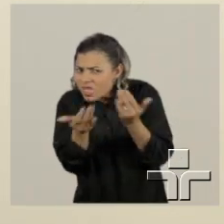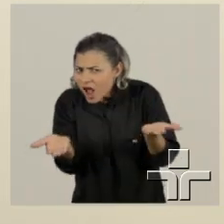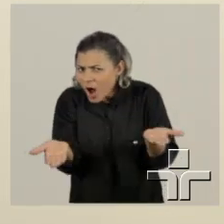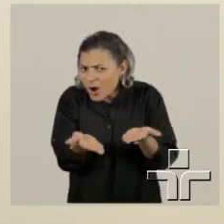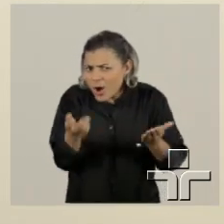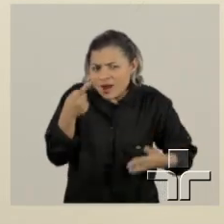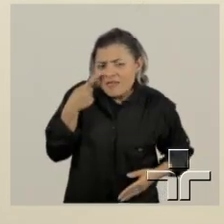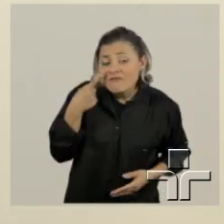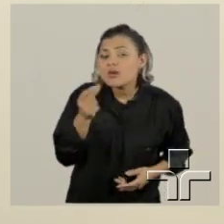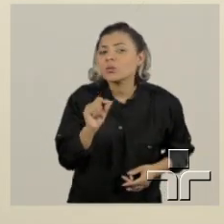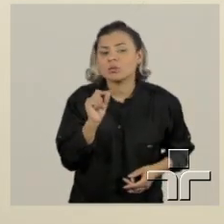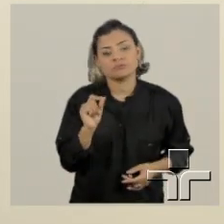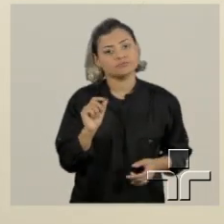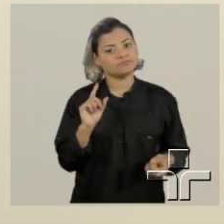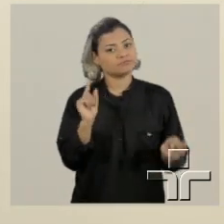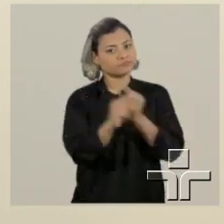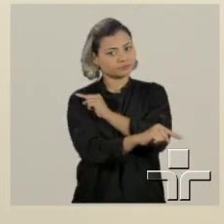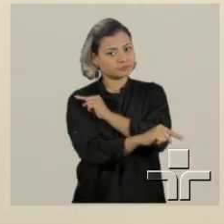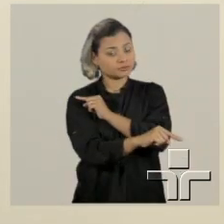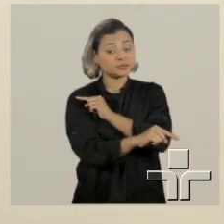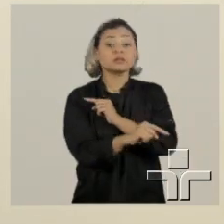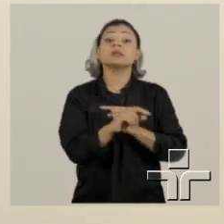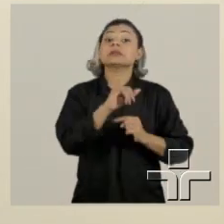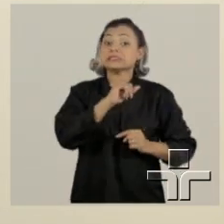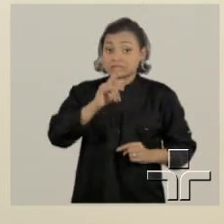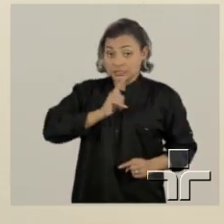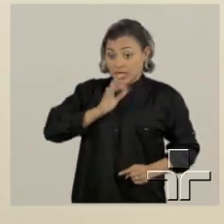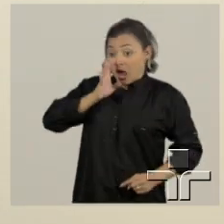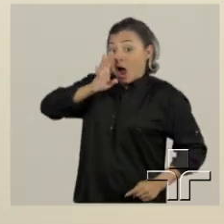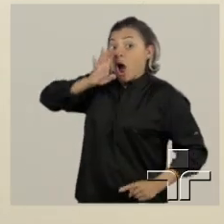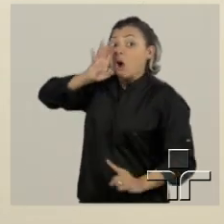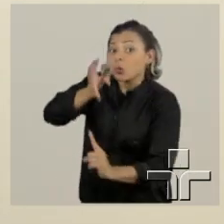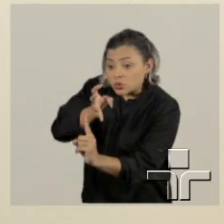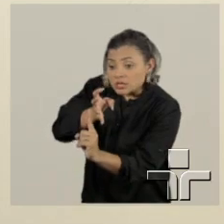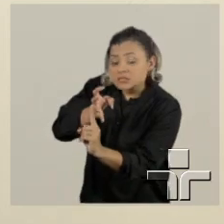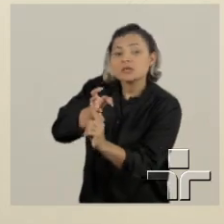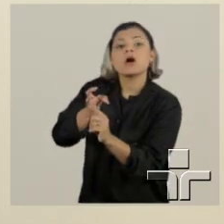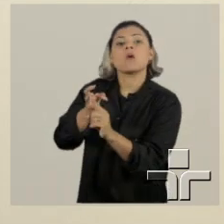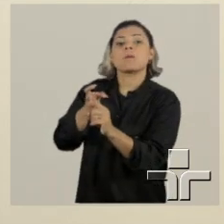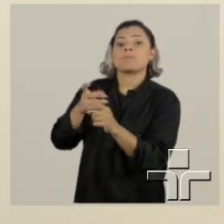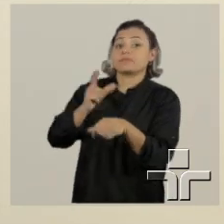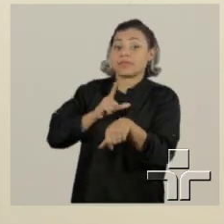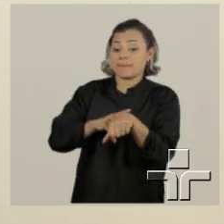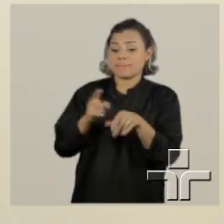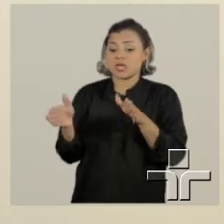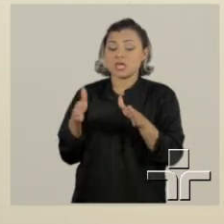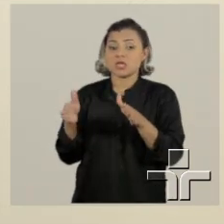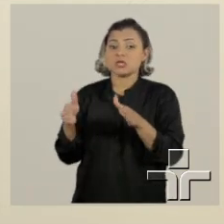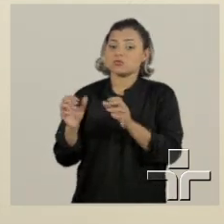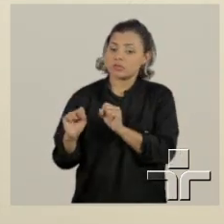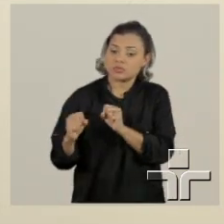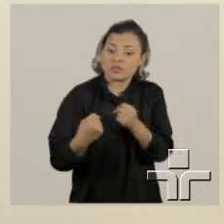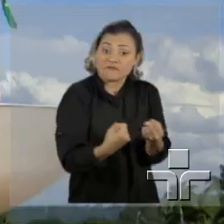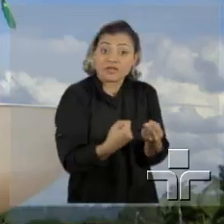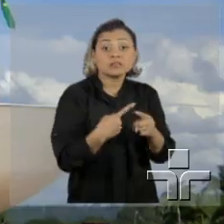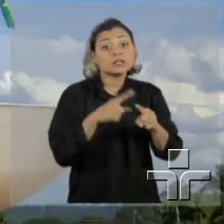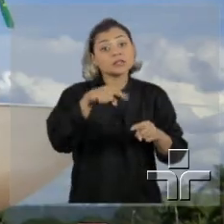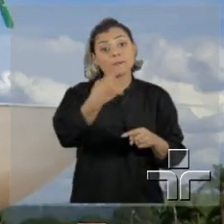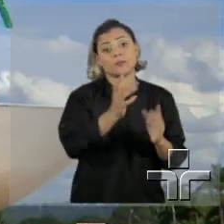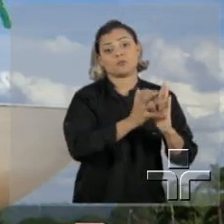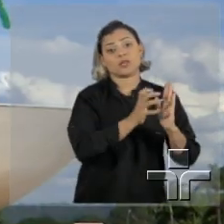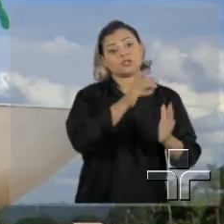agora. Devido processo legal significa uma acusação, prazo para contraditório, prazo para defesa e depois o partido julga.